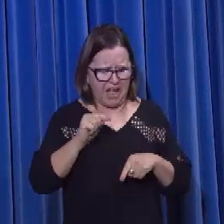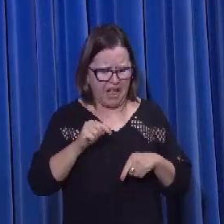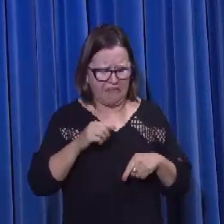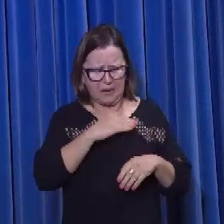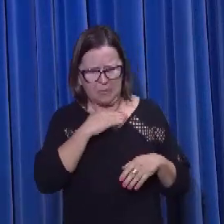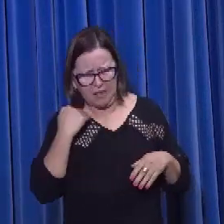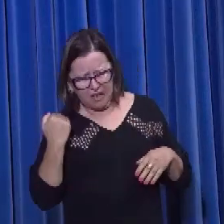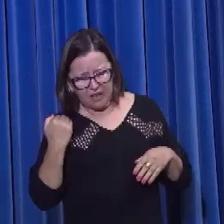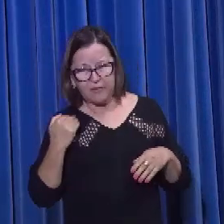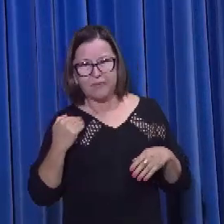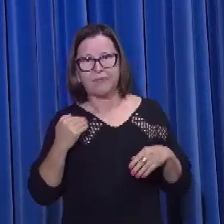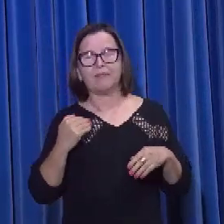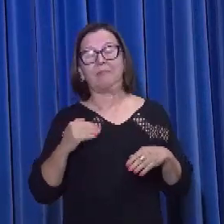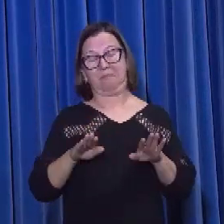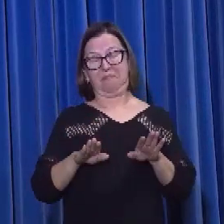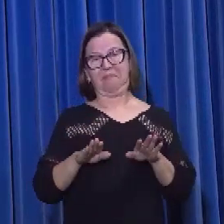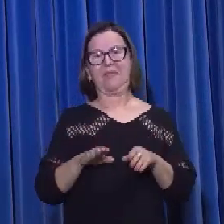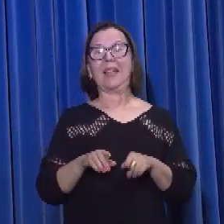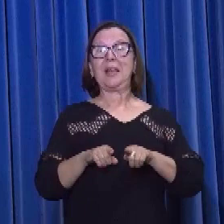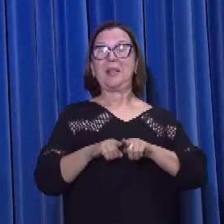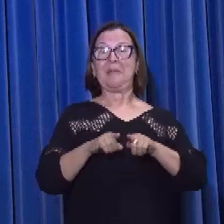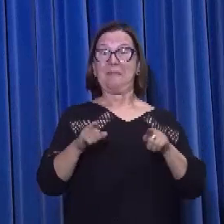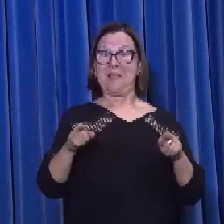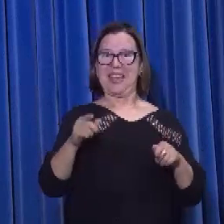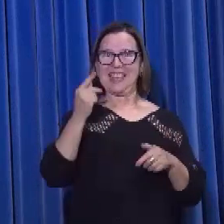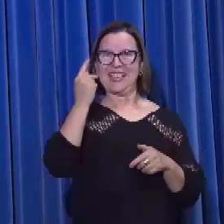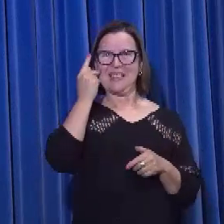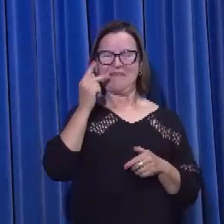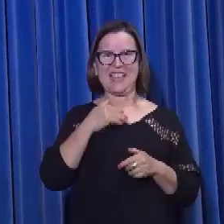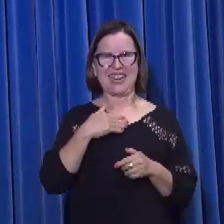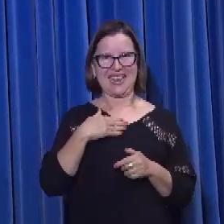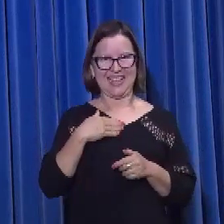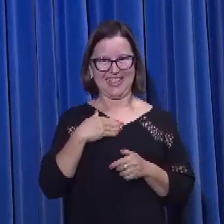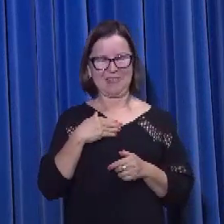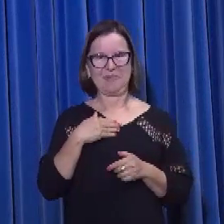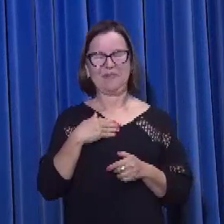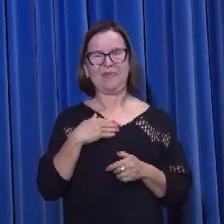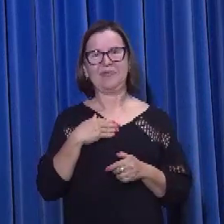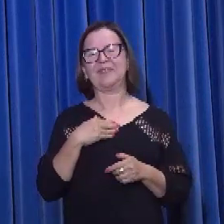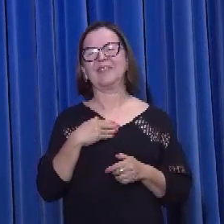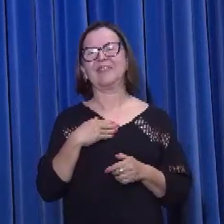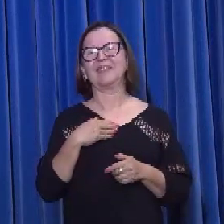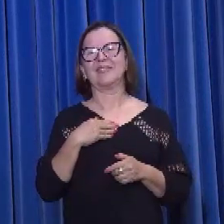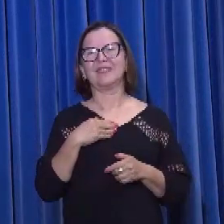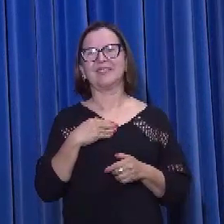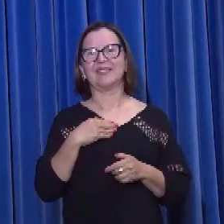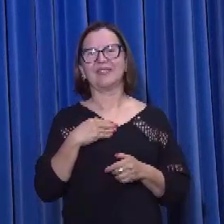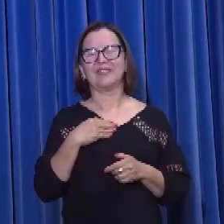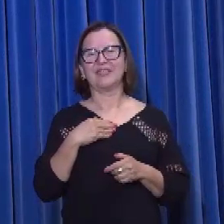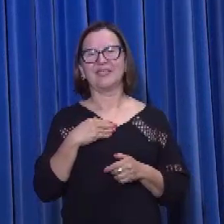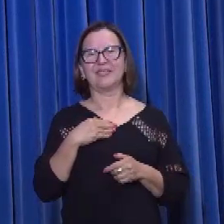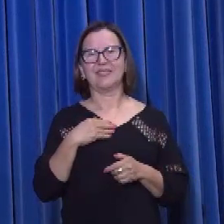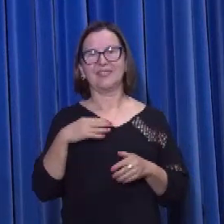Então, assim, gente, para mim ouvir e entender, eu preciso ter vida no meu espírito. Do contrário,